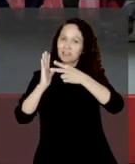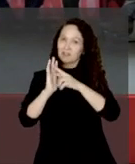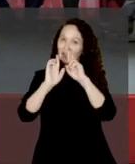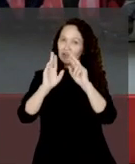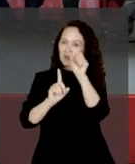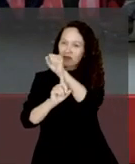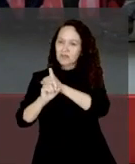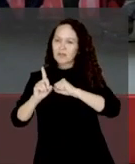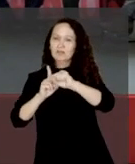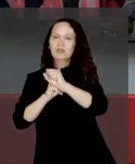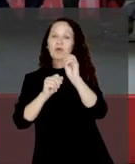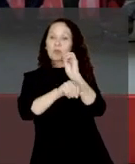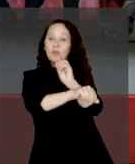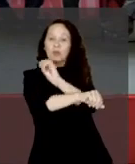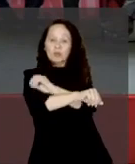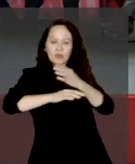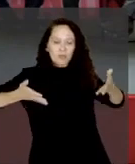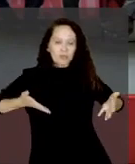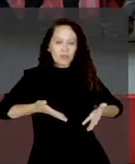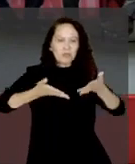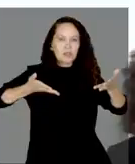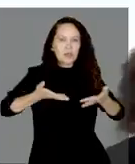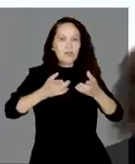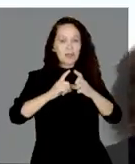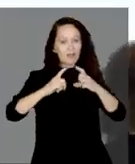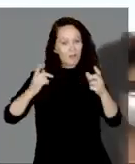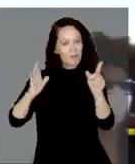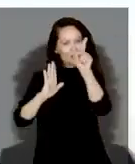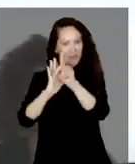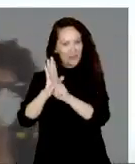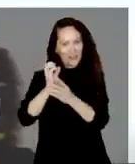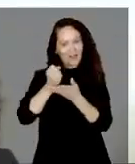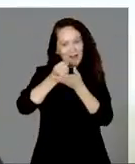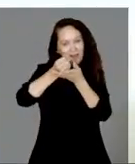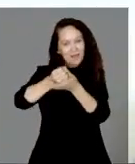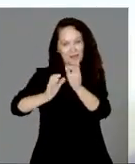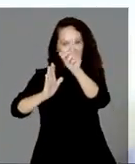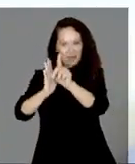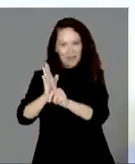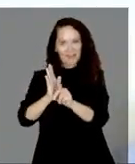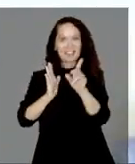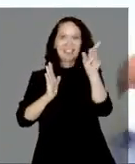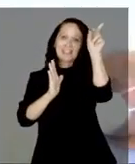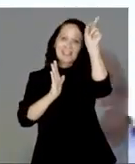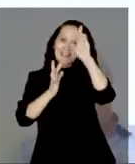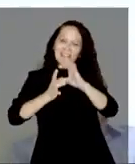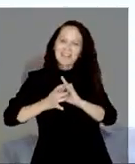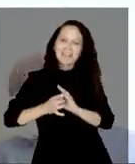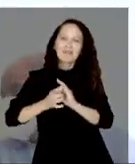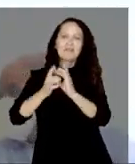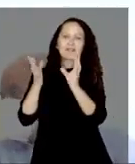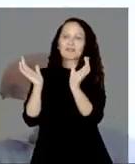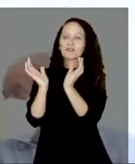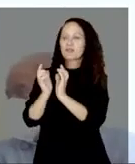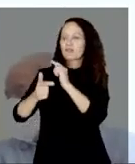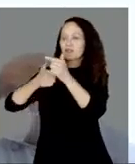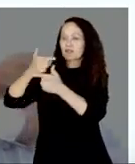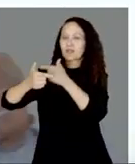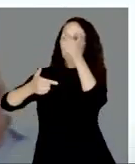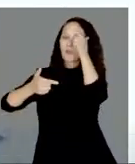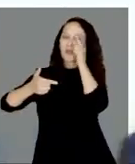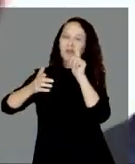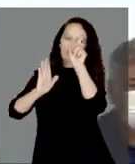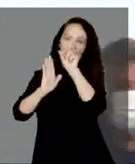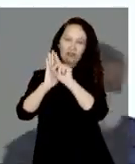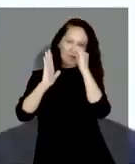sobre a extrema-direita no Brasil, não é isso, Jandira? E a gente vê que só na região sul do país, mais de 100 organizações de extrema-direita